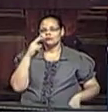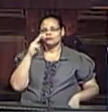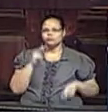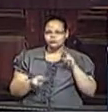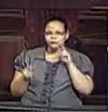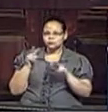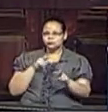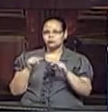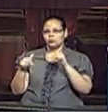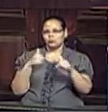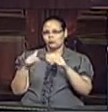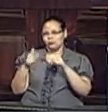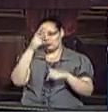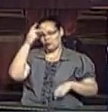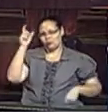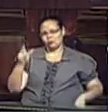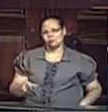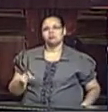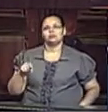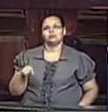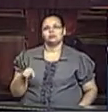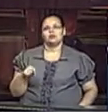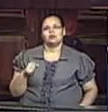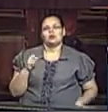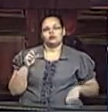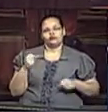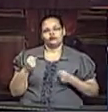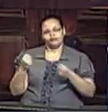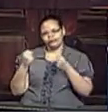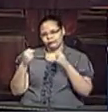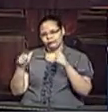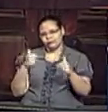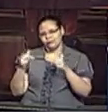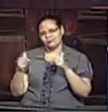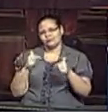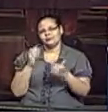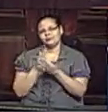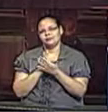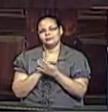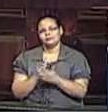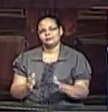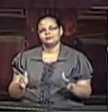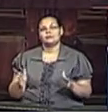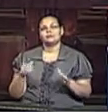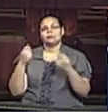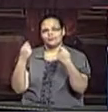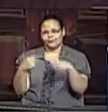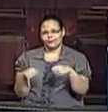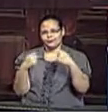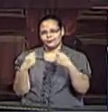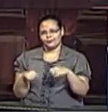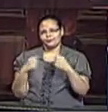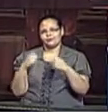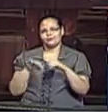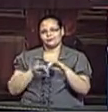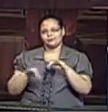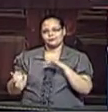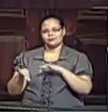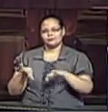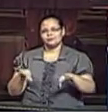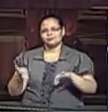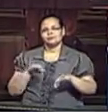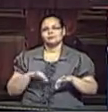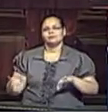a visão trabalhista, né, da força de trabalho. Então, para encerrar, senhor presidente, é preciso fazer separações, sim, no